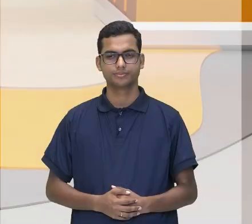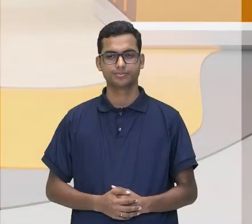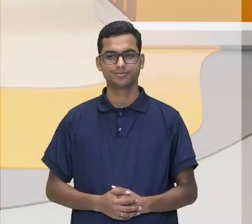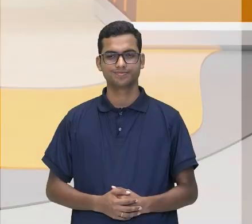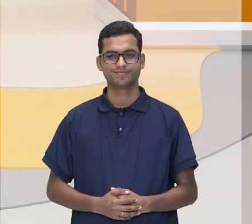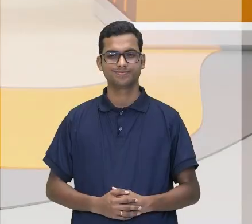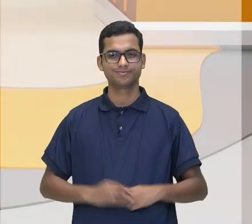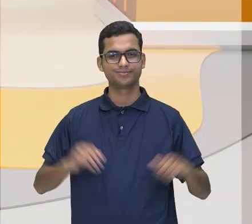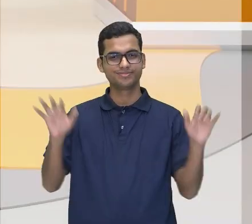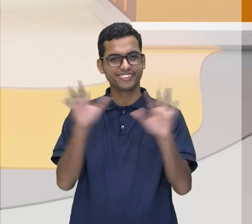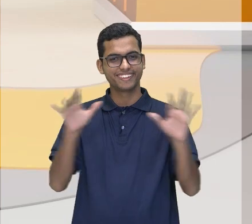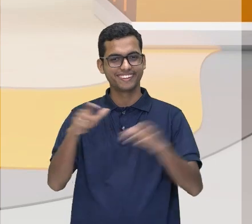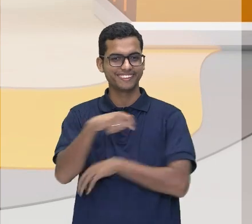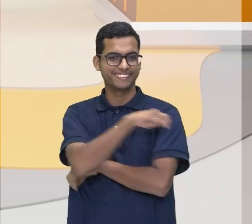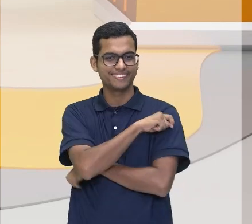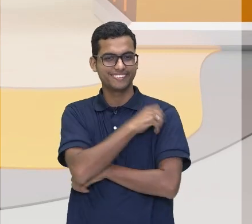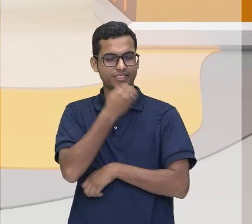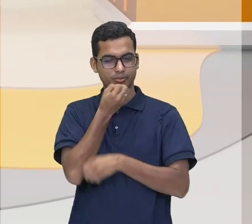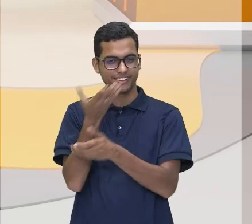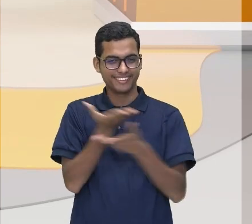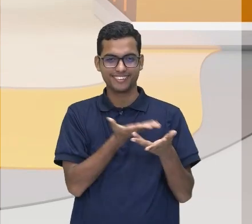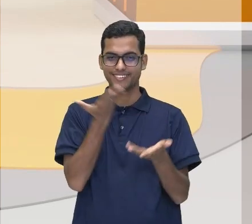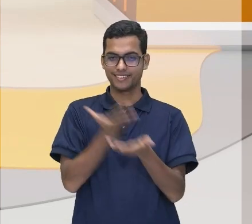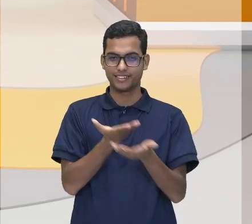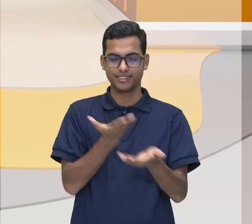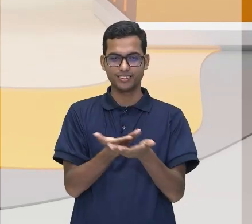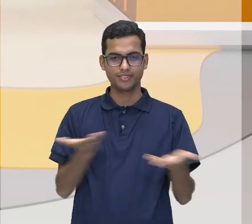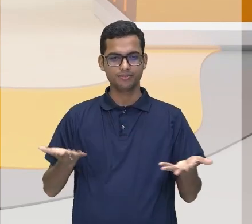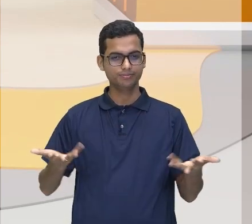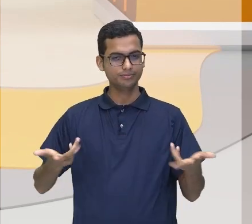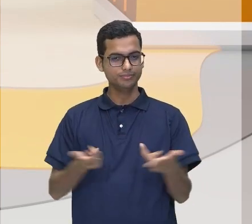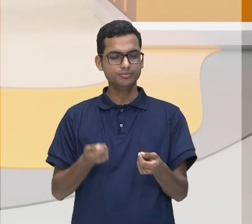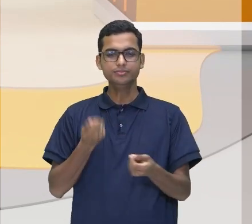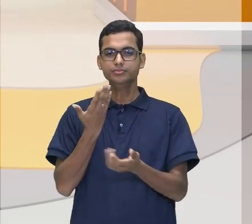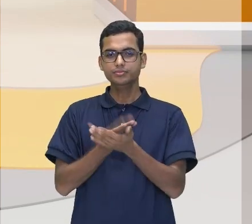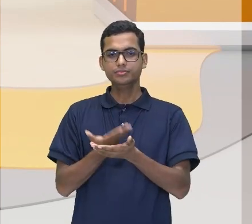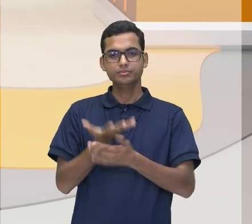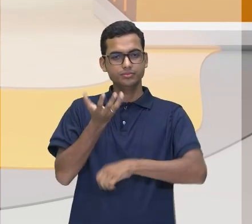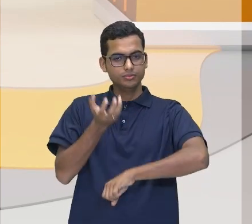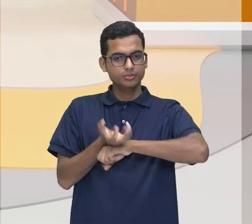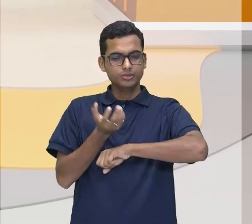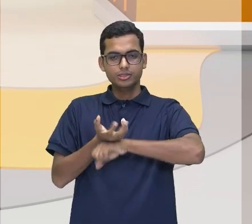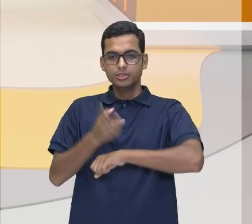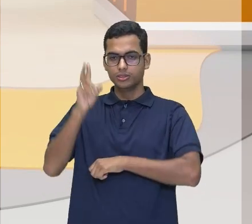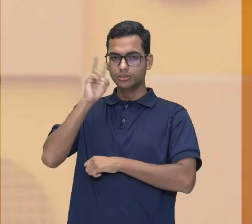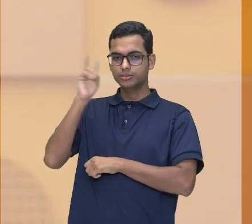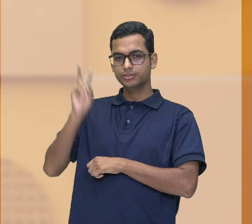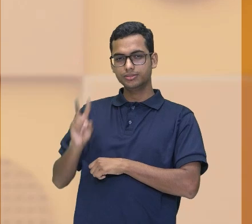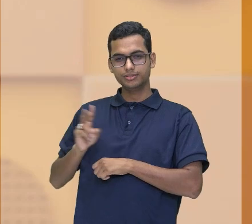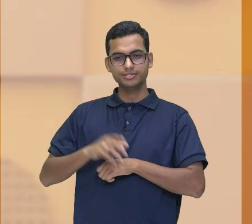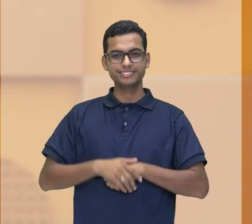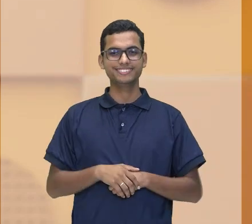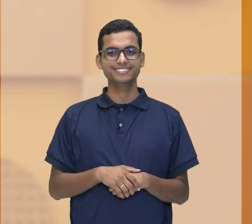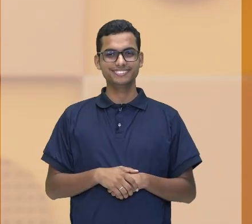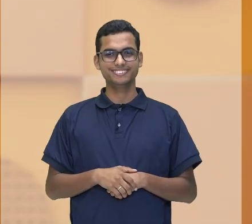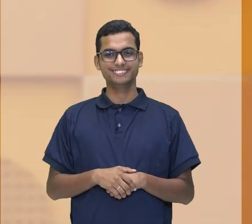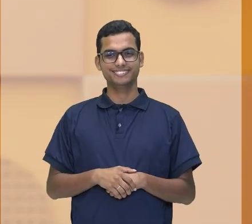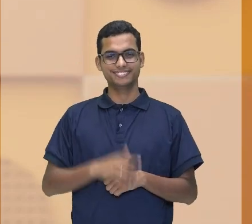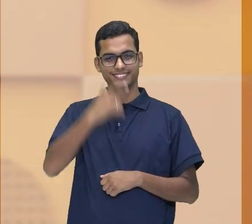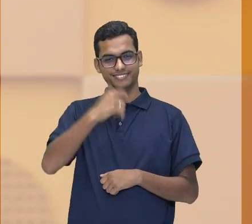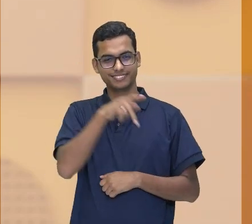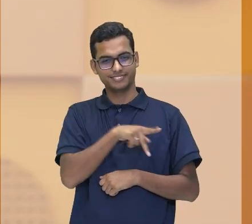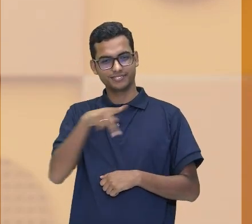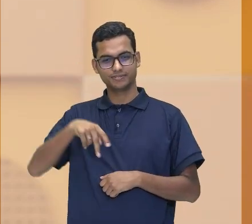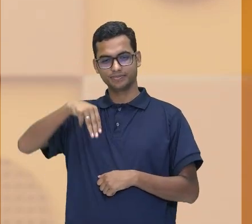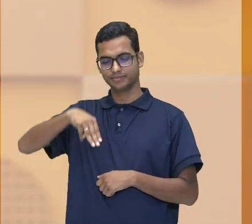queridos alunos! Sejam bem-vindos a mais uma belíssima aula de História. Eu sou a professora Michele